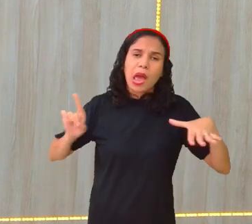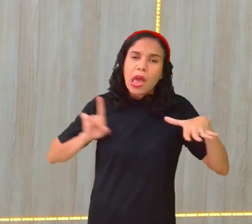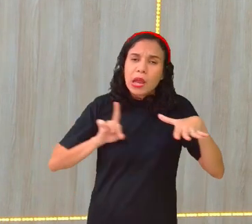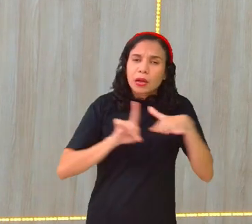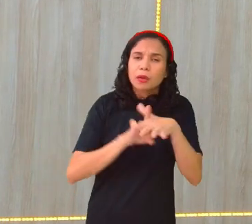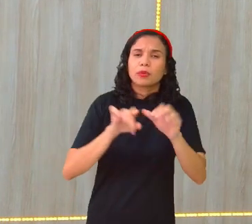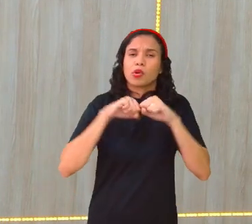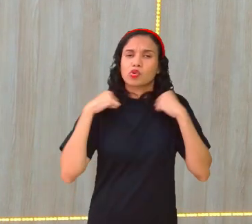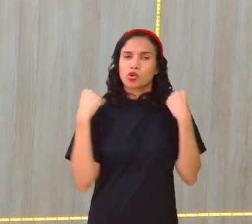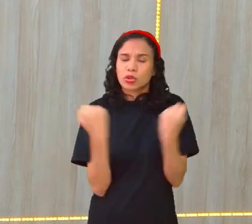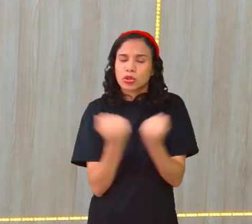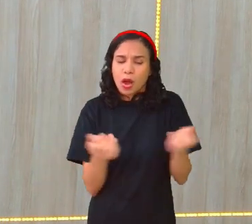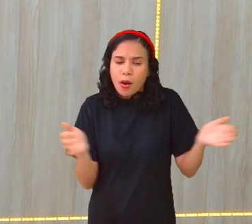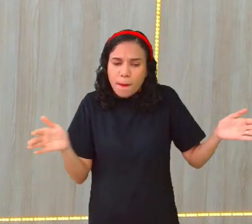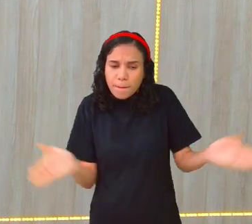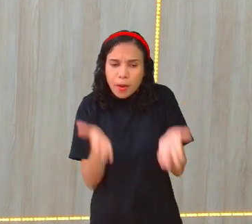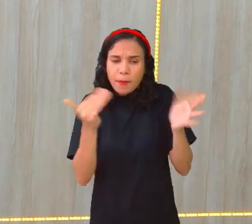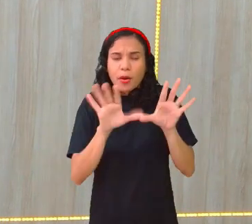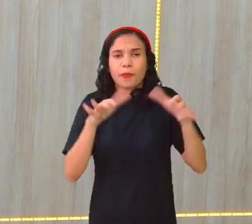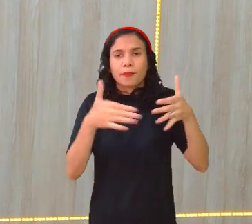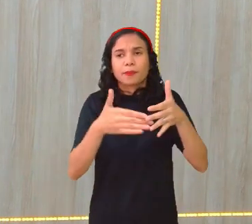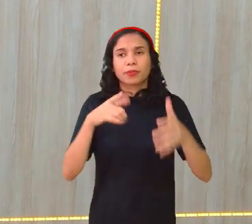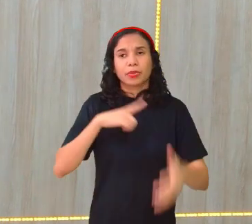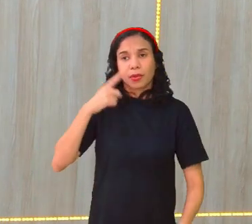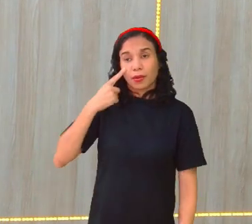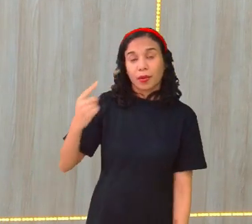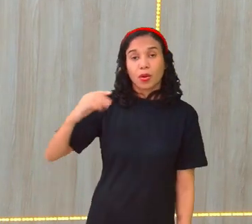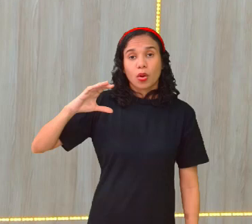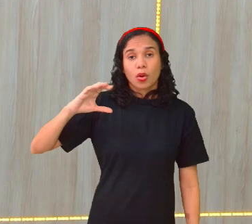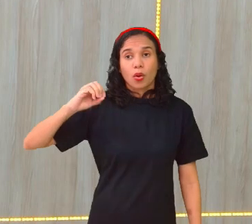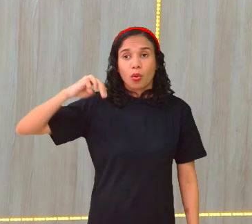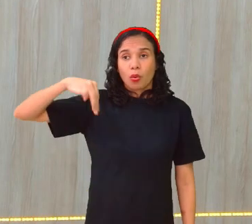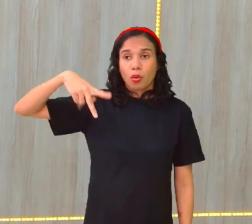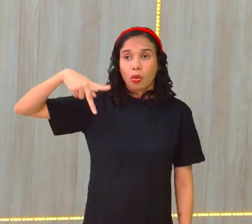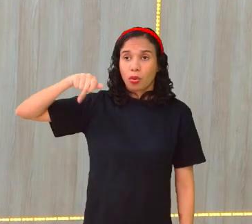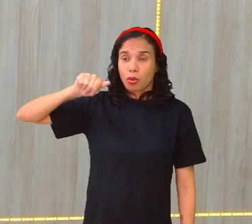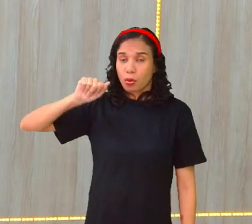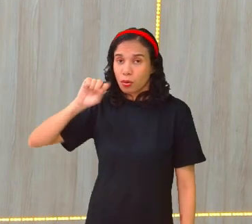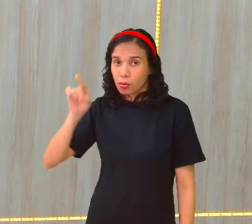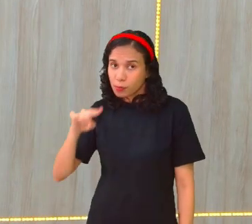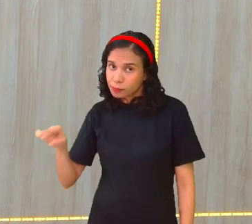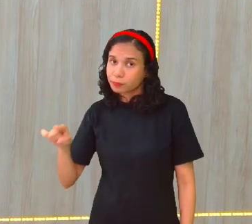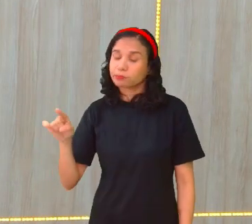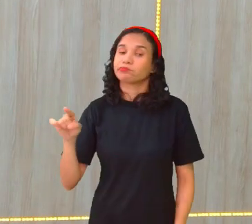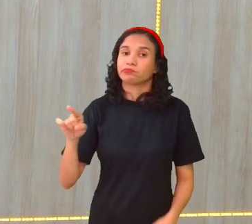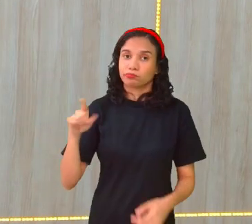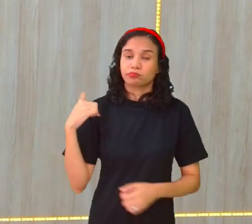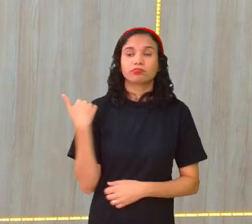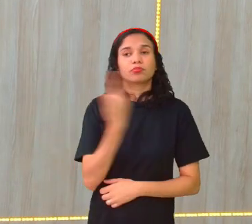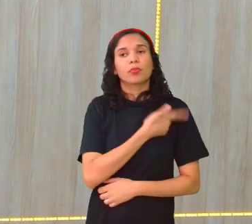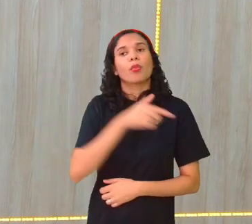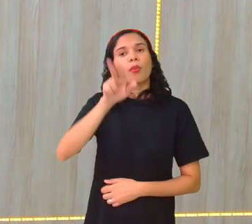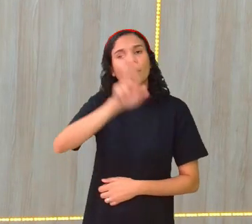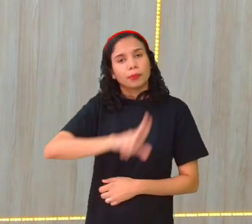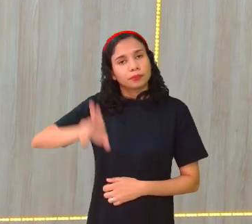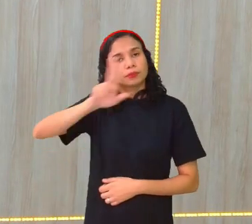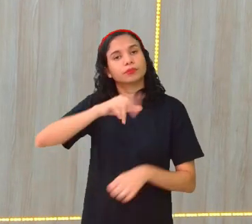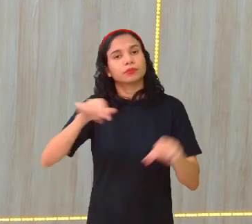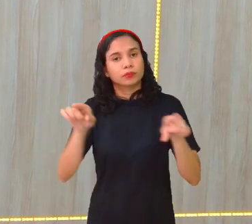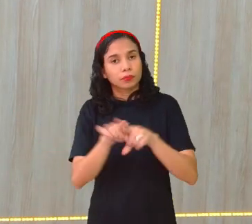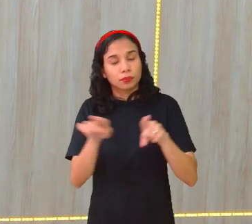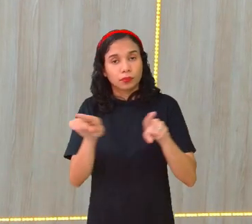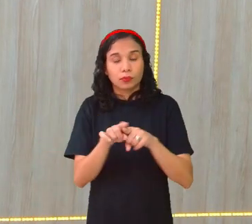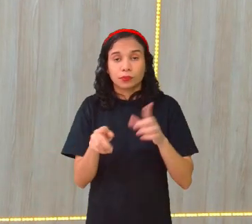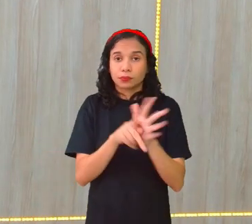fortalecimento comunitário, o Compaz, né? Vários Compaz espalhados por aí, então vamos utilizar também, justamente tem